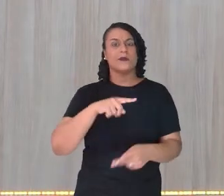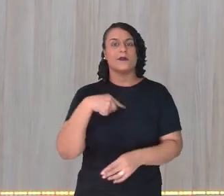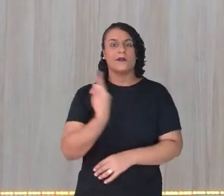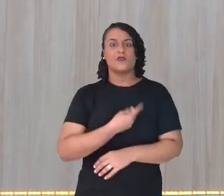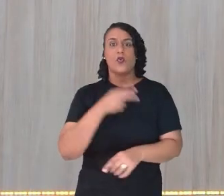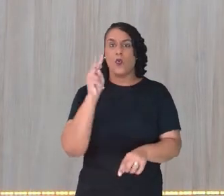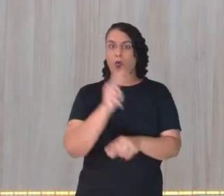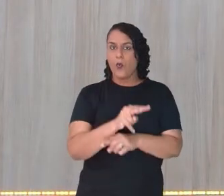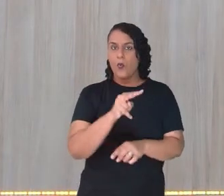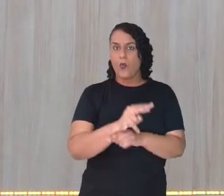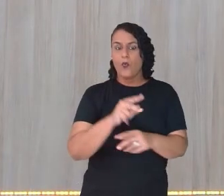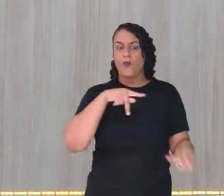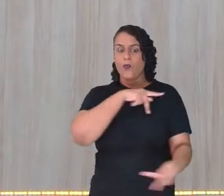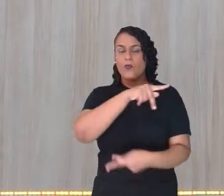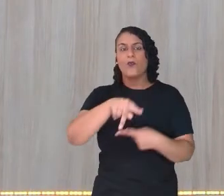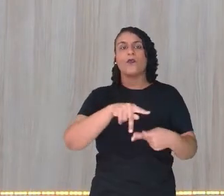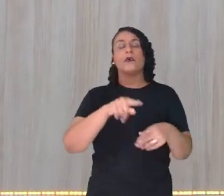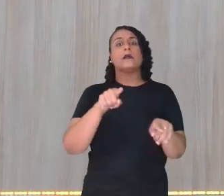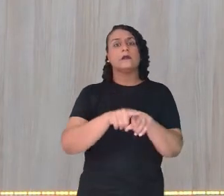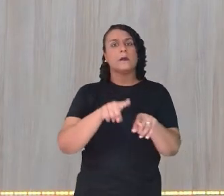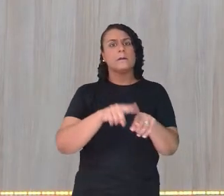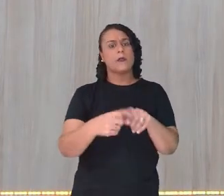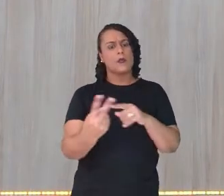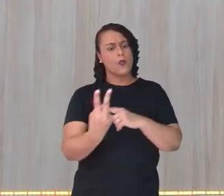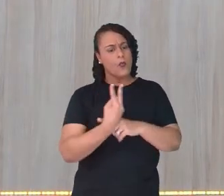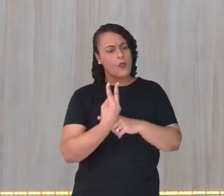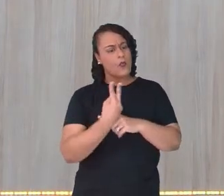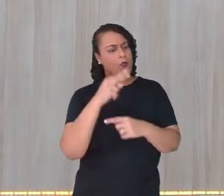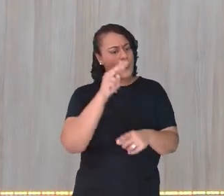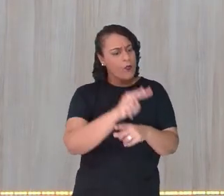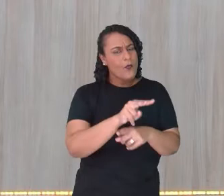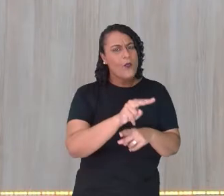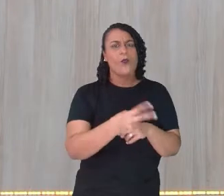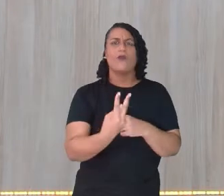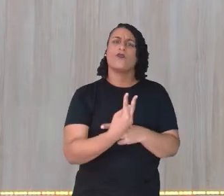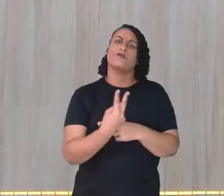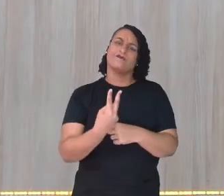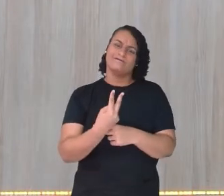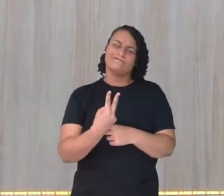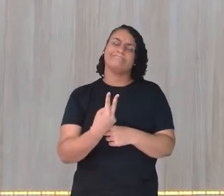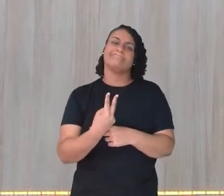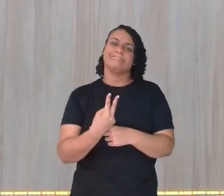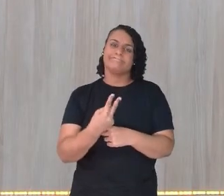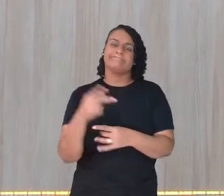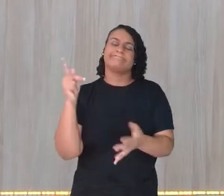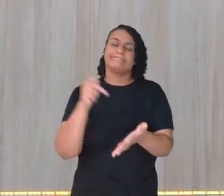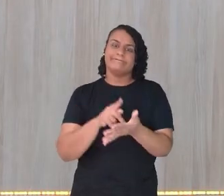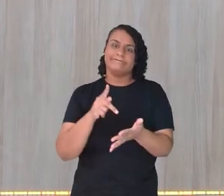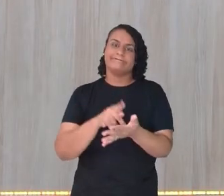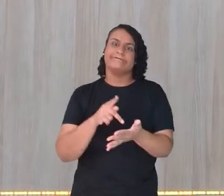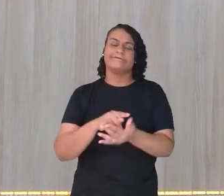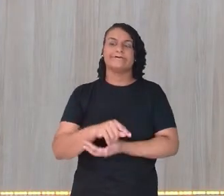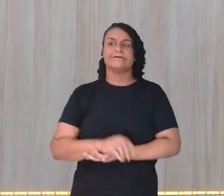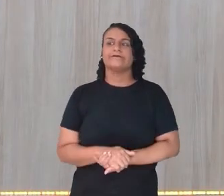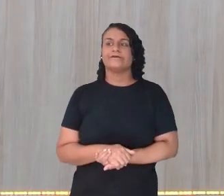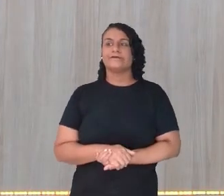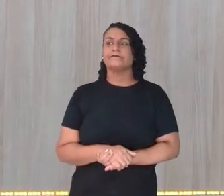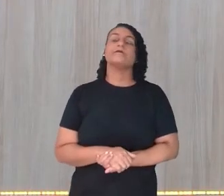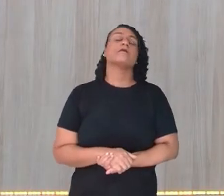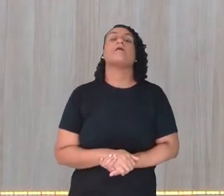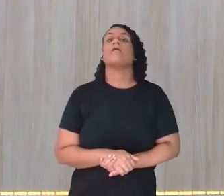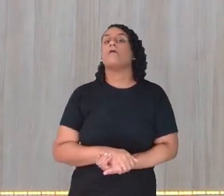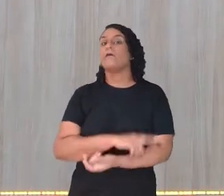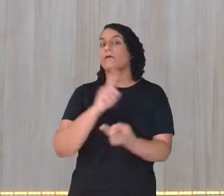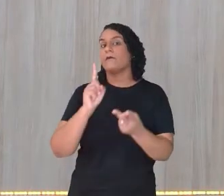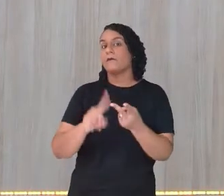né, do planeta, estamos cuidando de nós também. E quando cuidamos de nós, de alguma forma a gente está cuidando do planeta. E aí, para